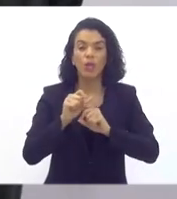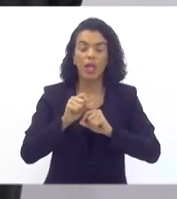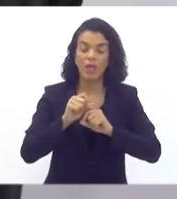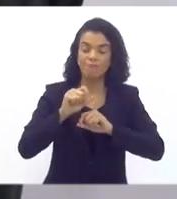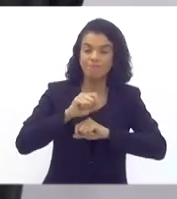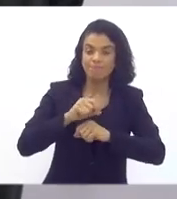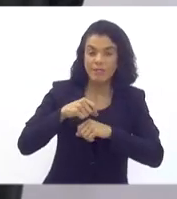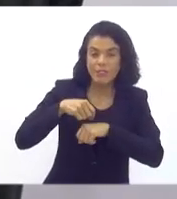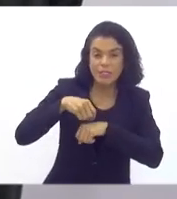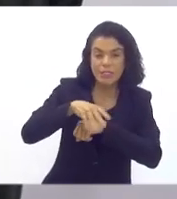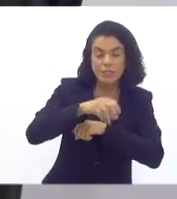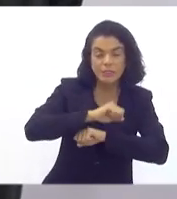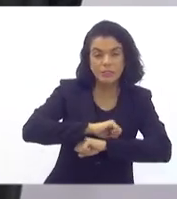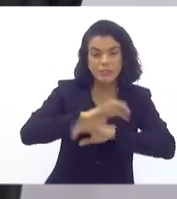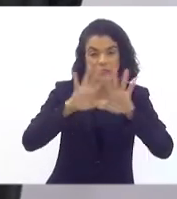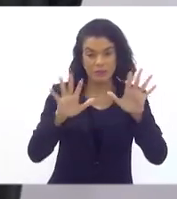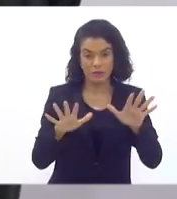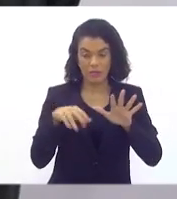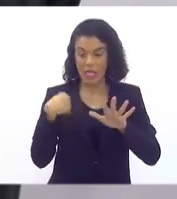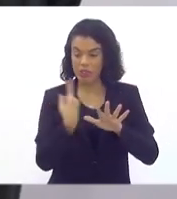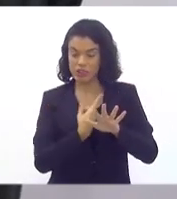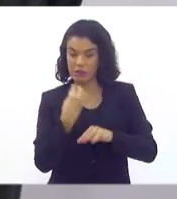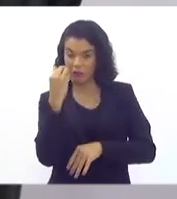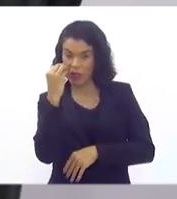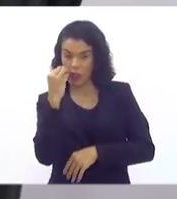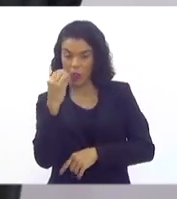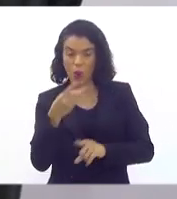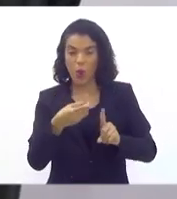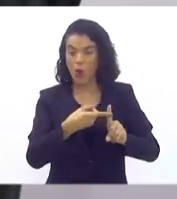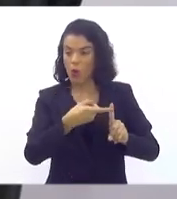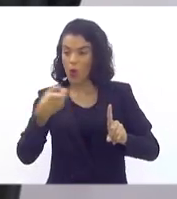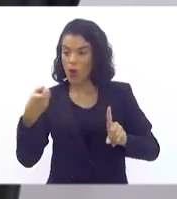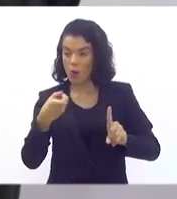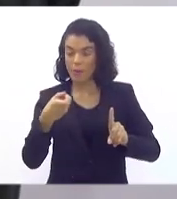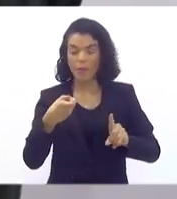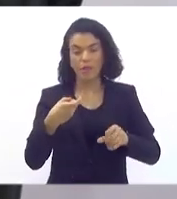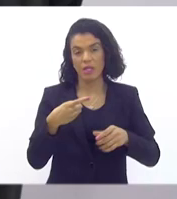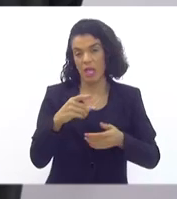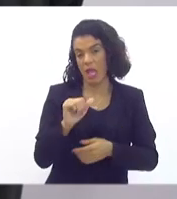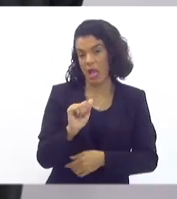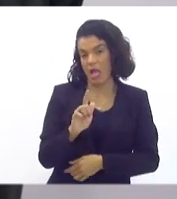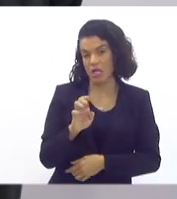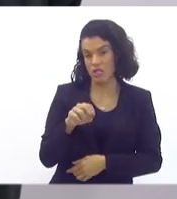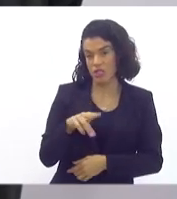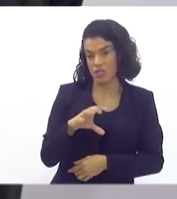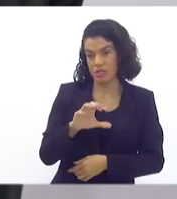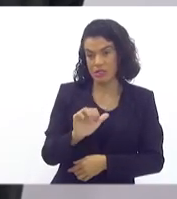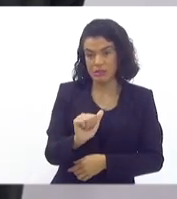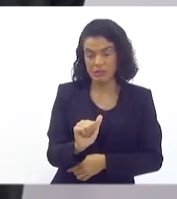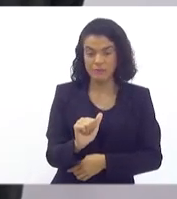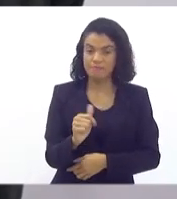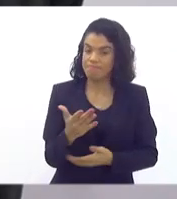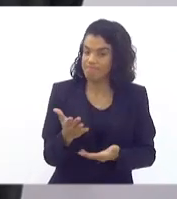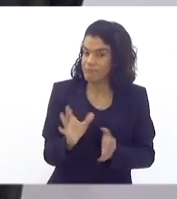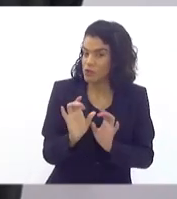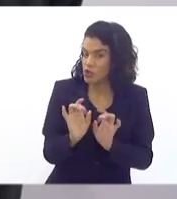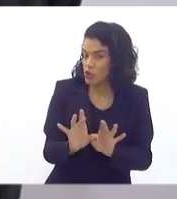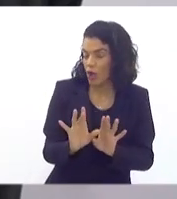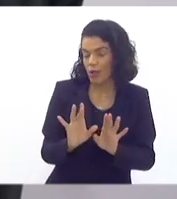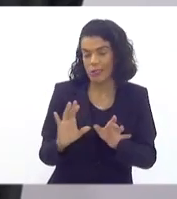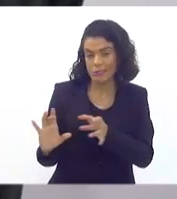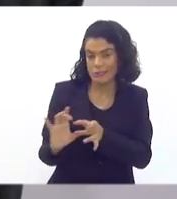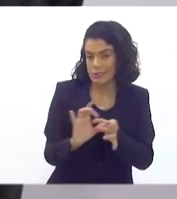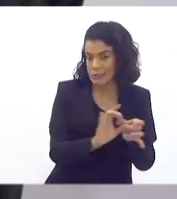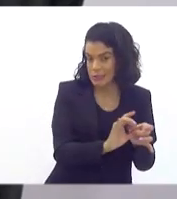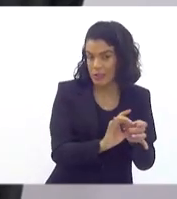narrativa de que a gente tentou dar um golpe em qualquer das agências que sejam então é apenas nesse sentido mas por